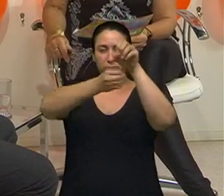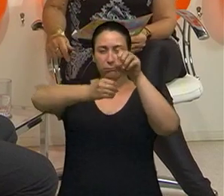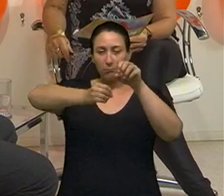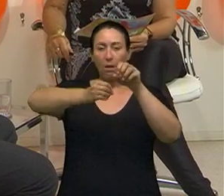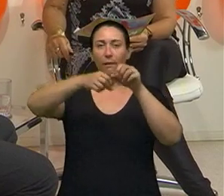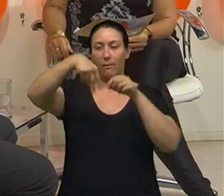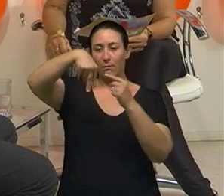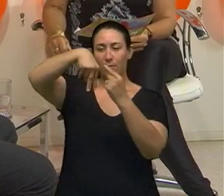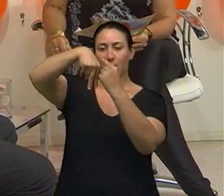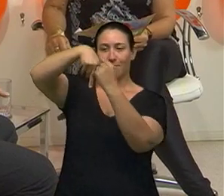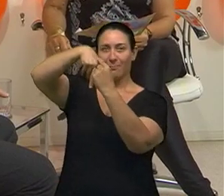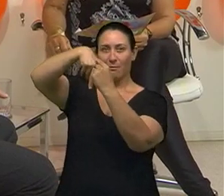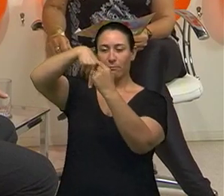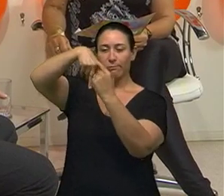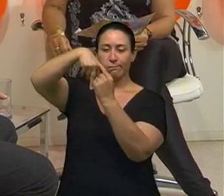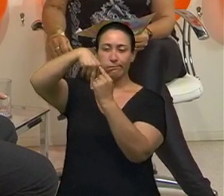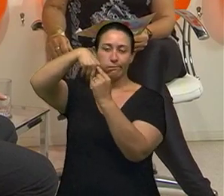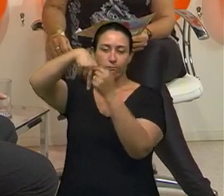menos